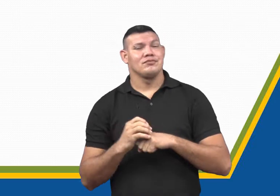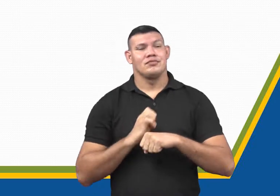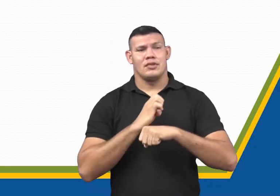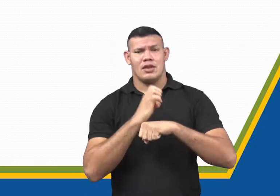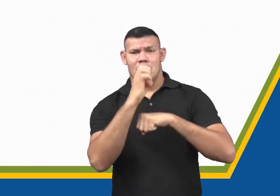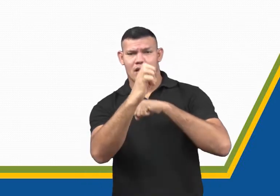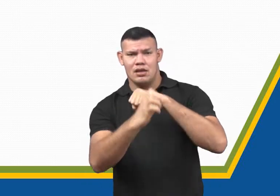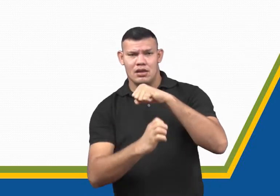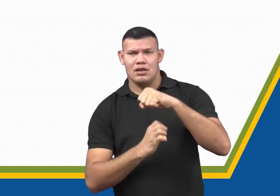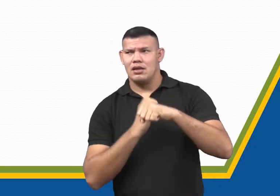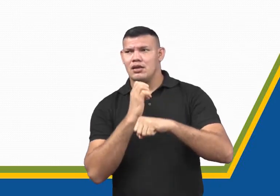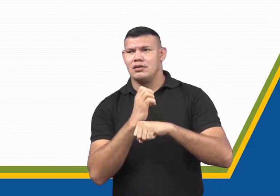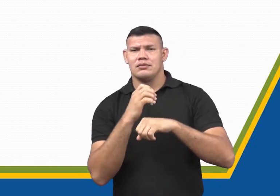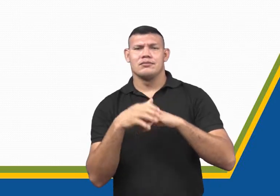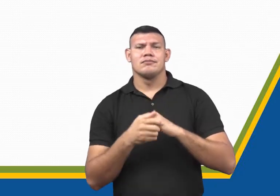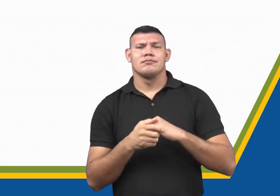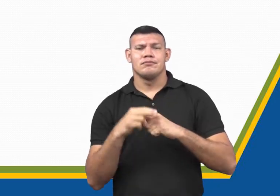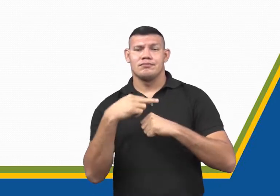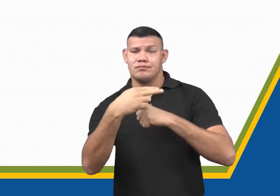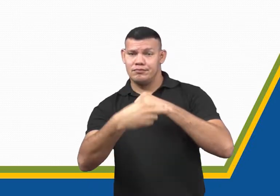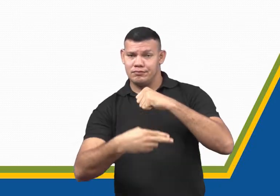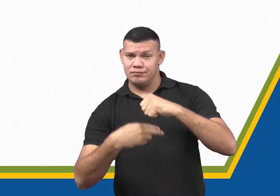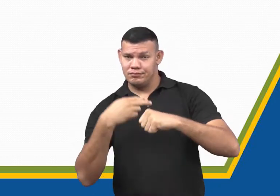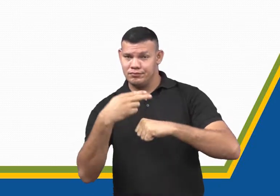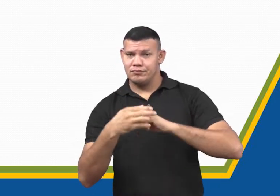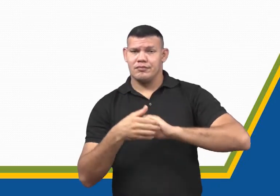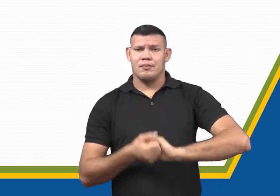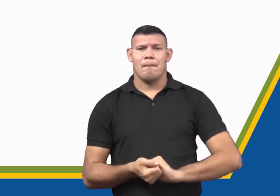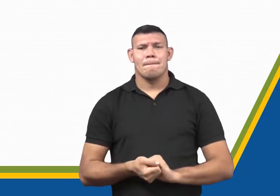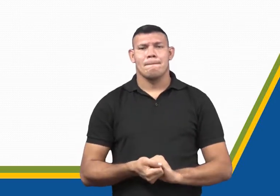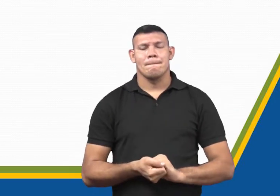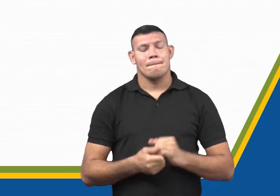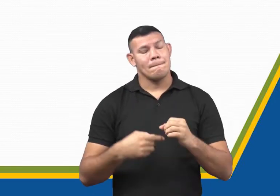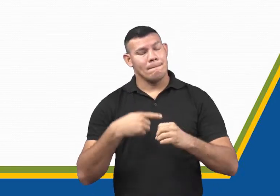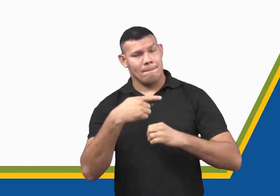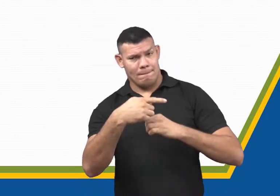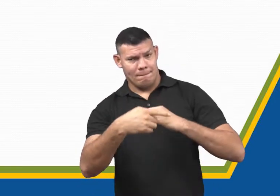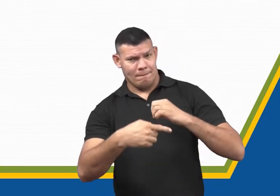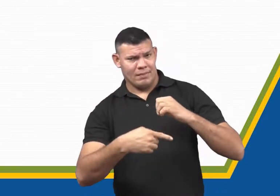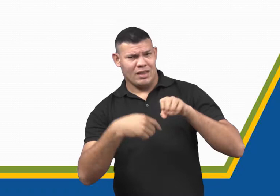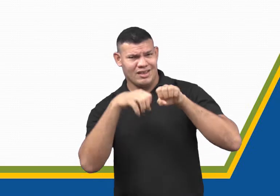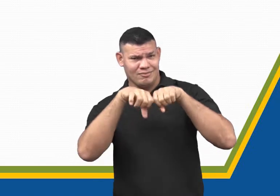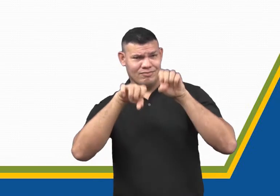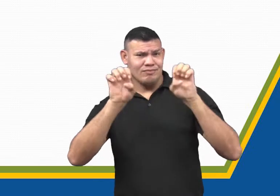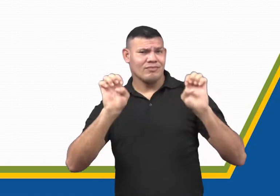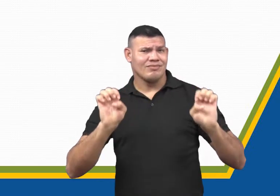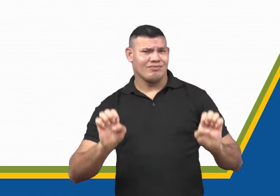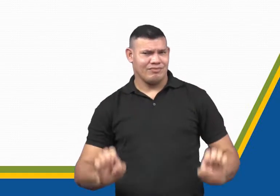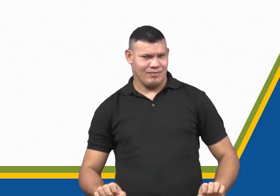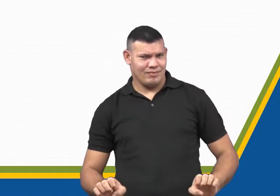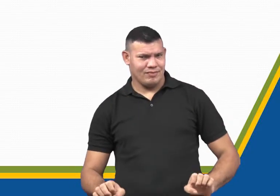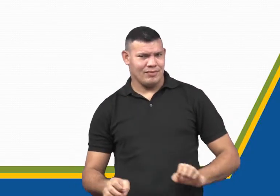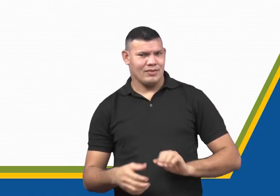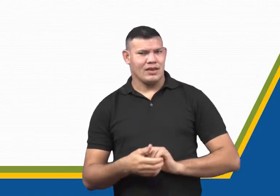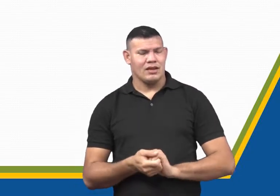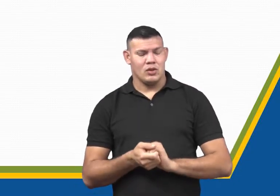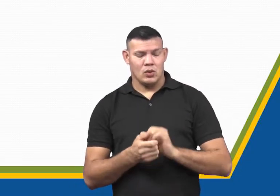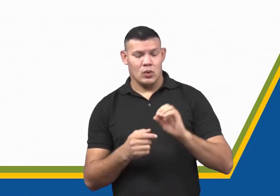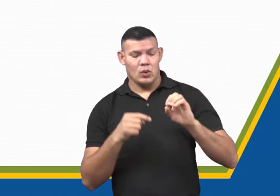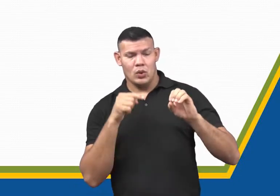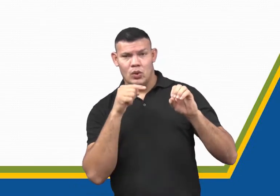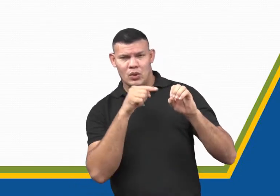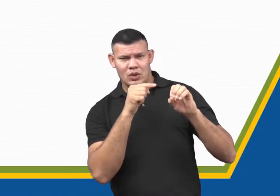elétrons. Além disso, o átomo ele tem uma estrutura onde ele é composto por um